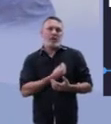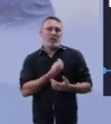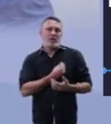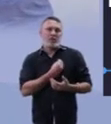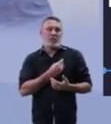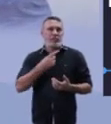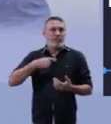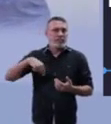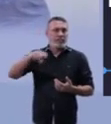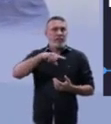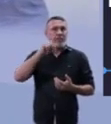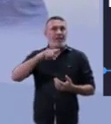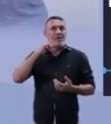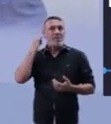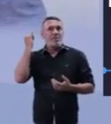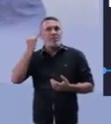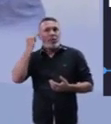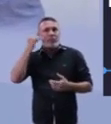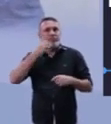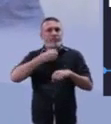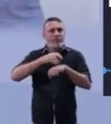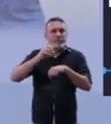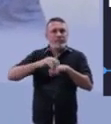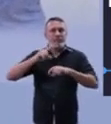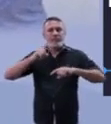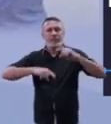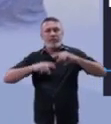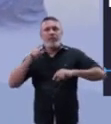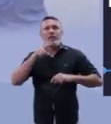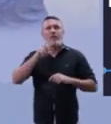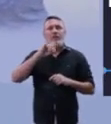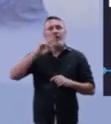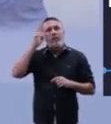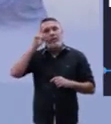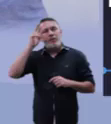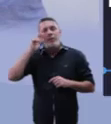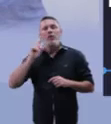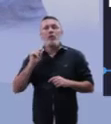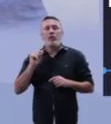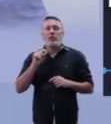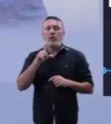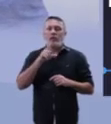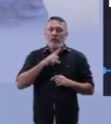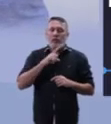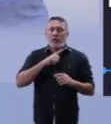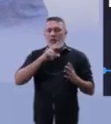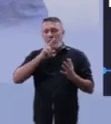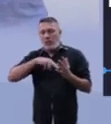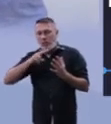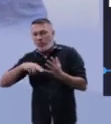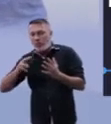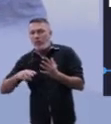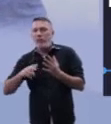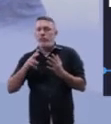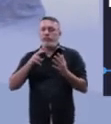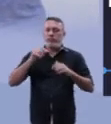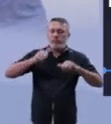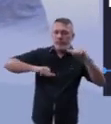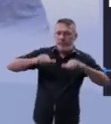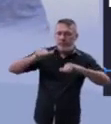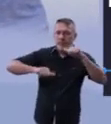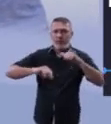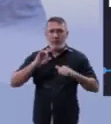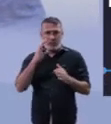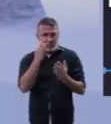Esse manual ele é extremamente importante para vocês. Então, faça a